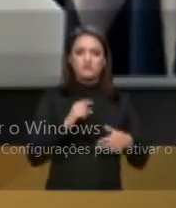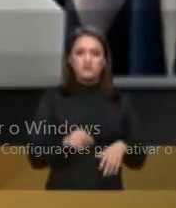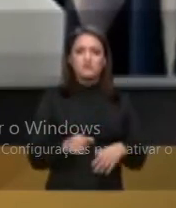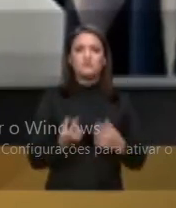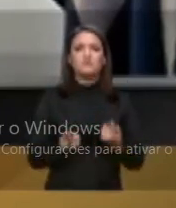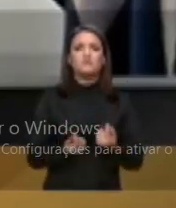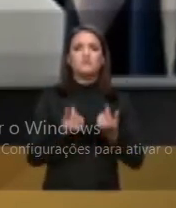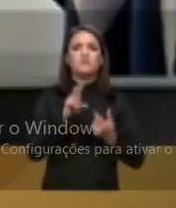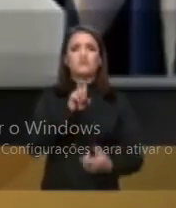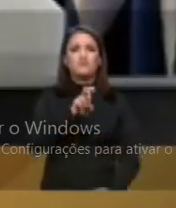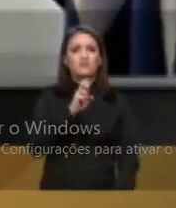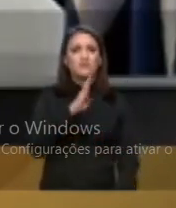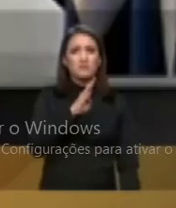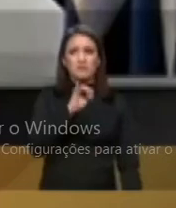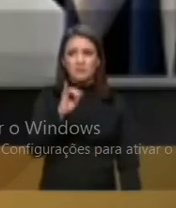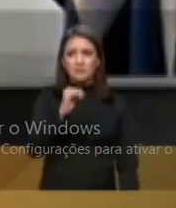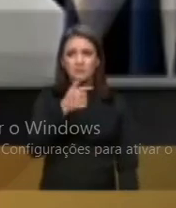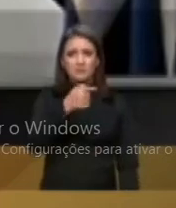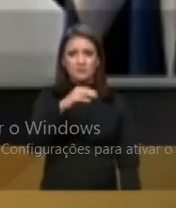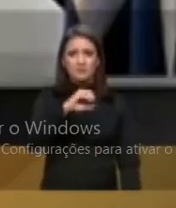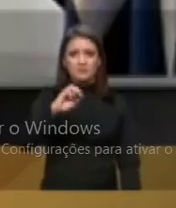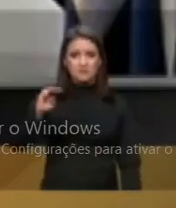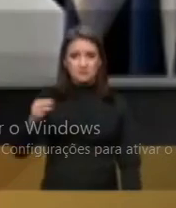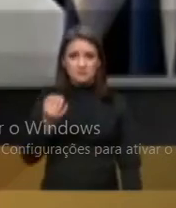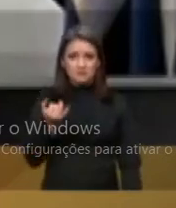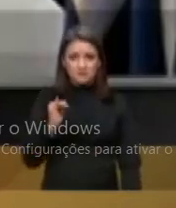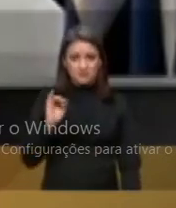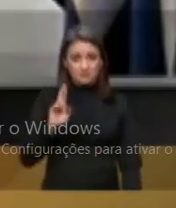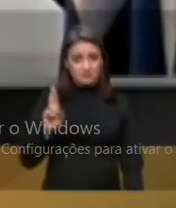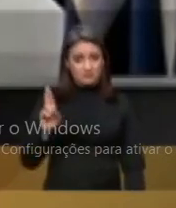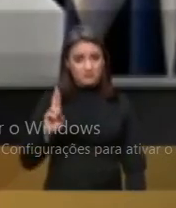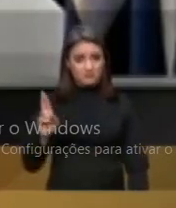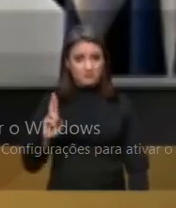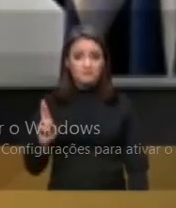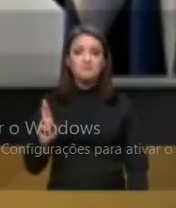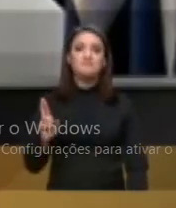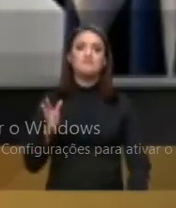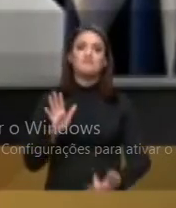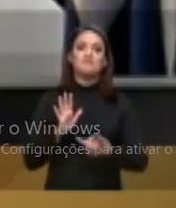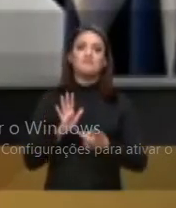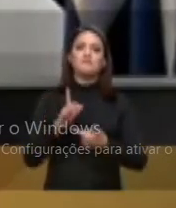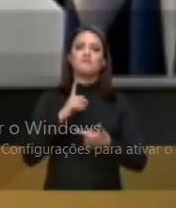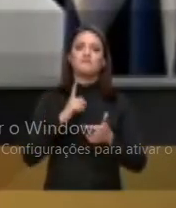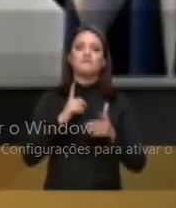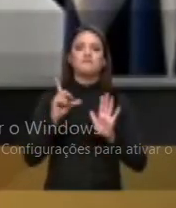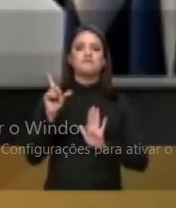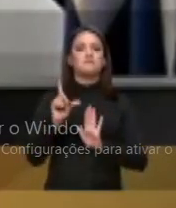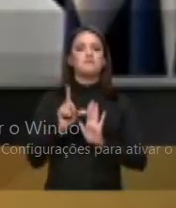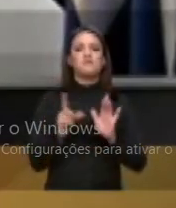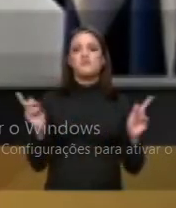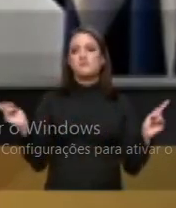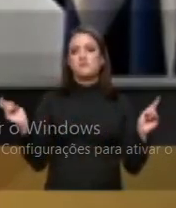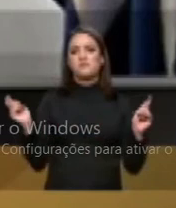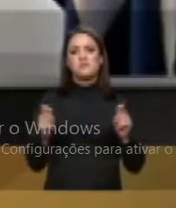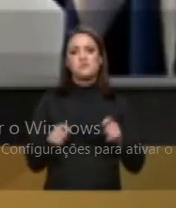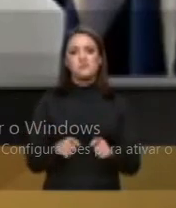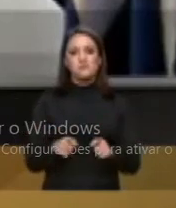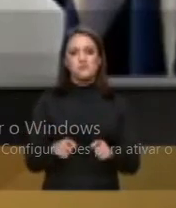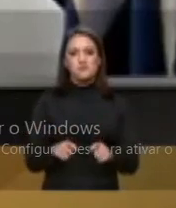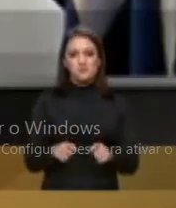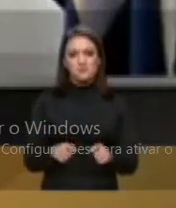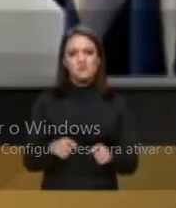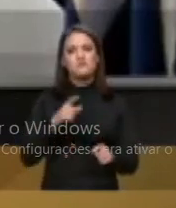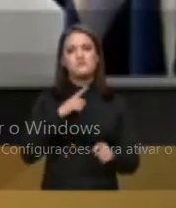no aspecto material, para um montante de 5 bilhões e 700 milhões, representa uma redução